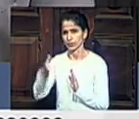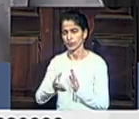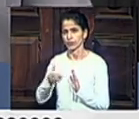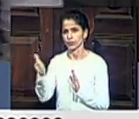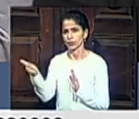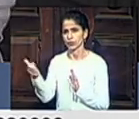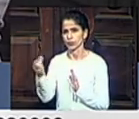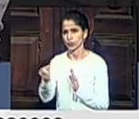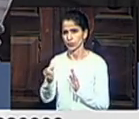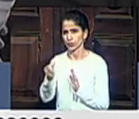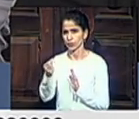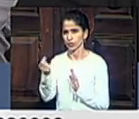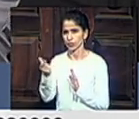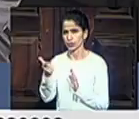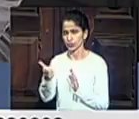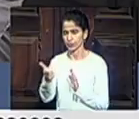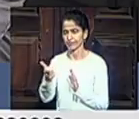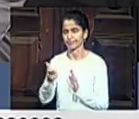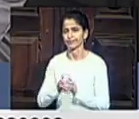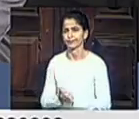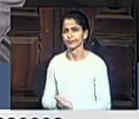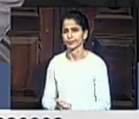2002.